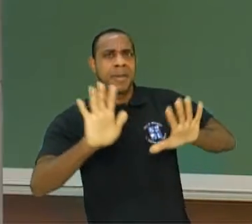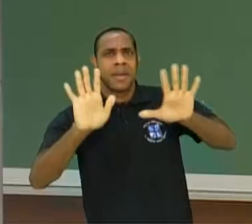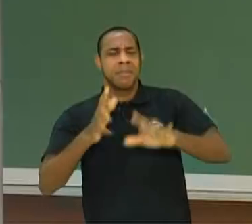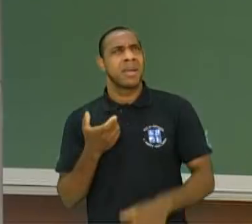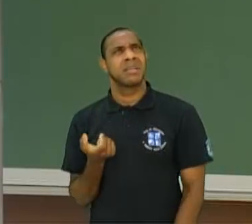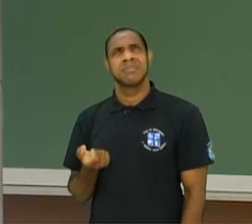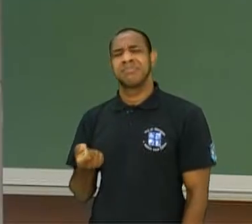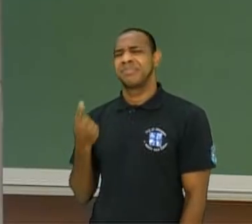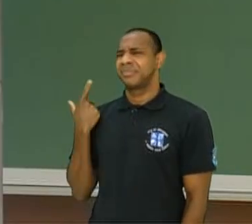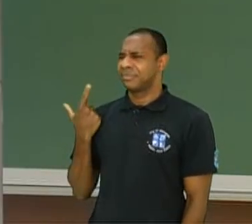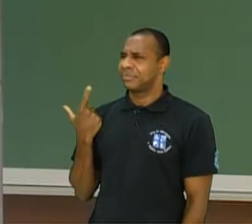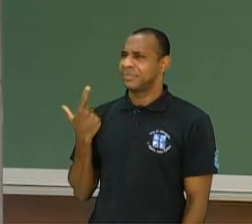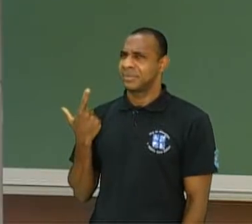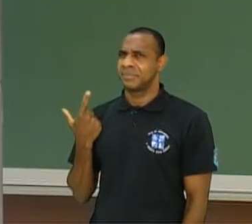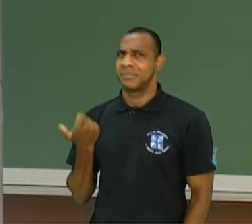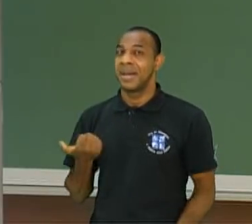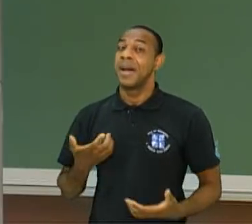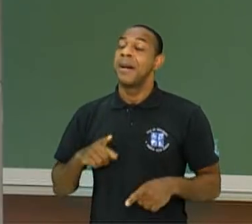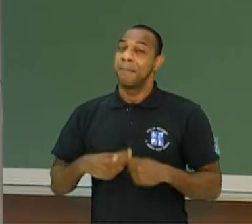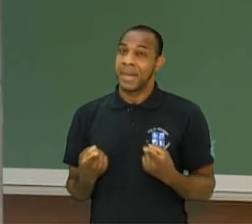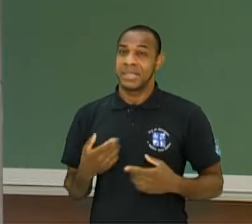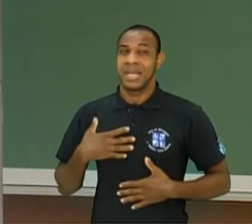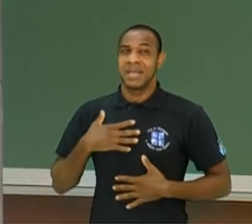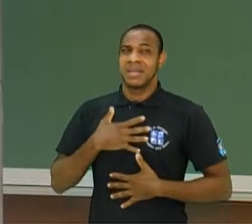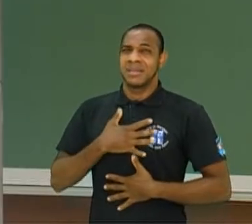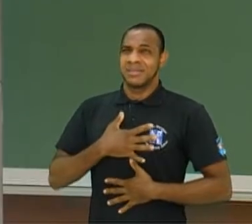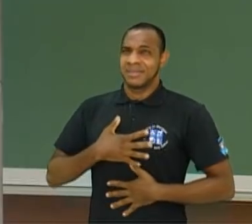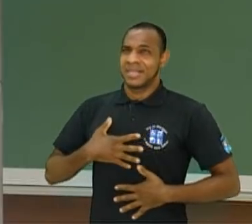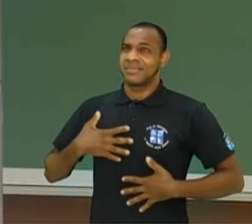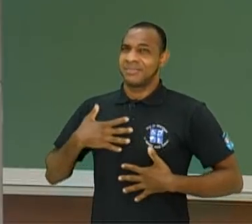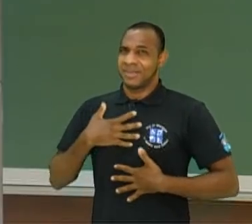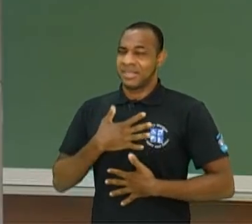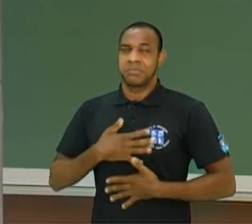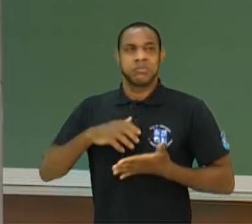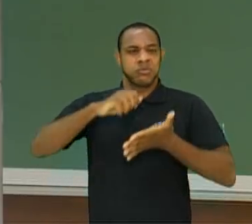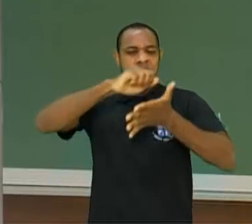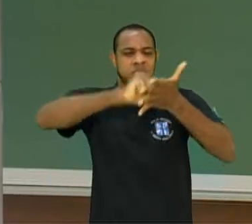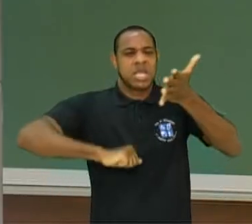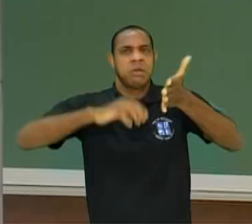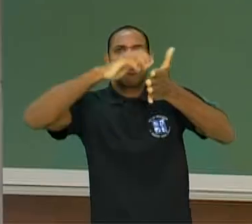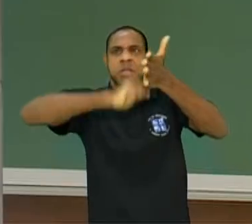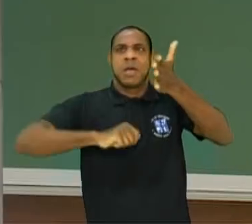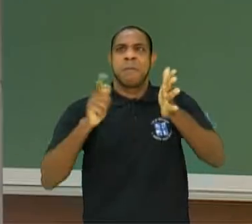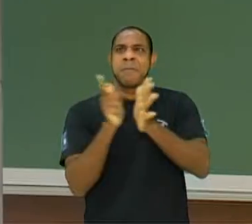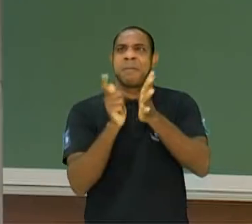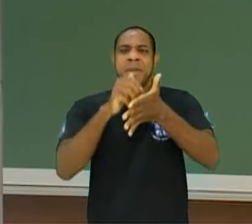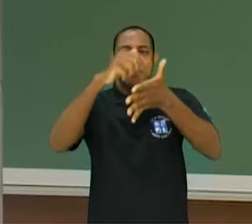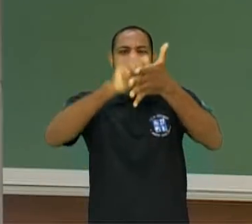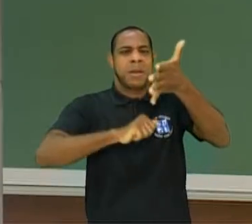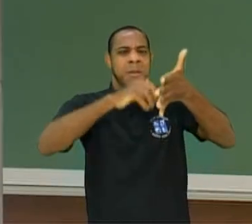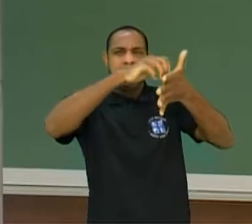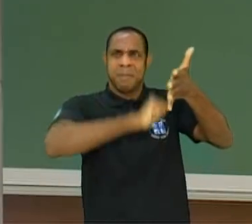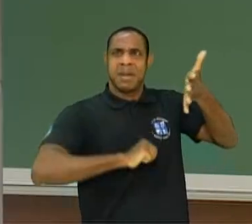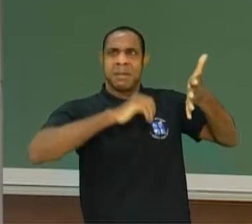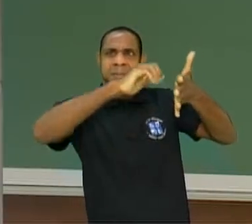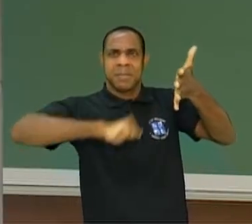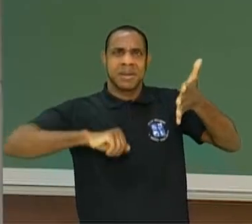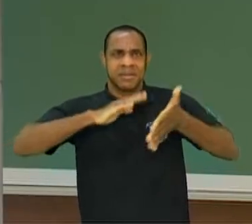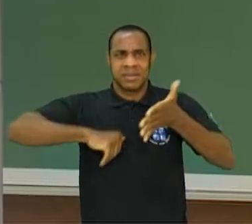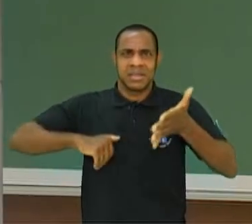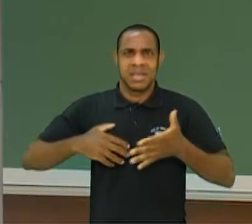estranhamente satisfatório. Então ela sentiu assim uma sensação boa ao retirar esse papel. A melhor